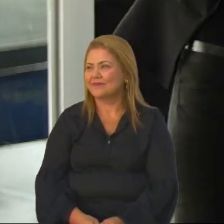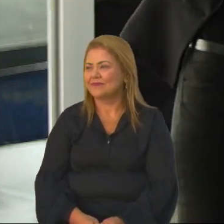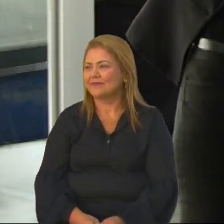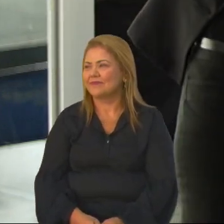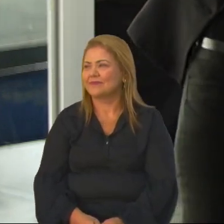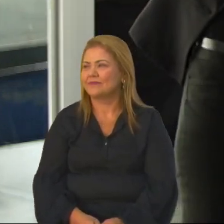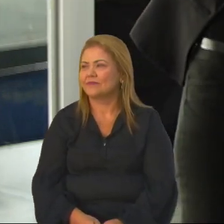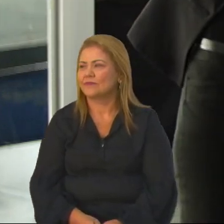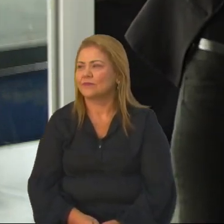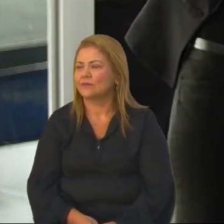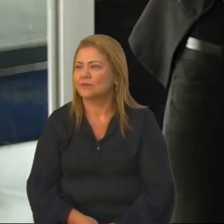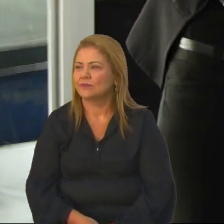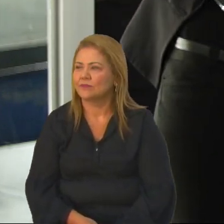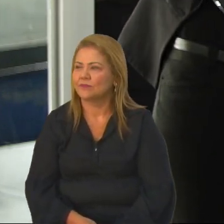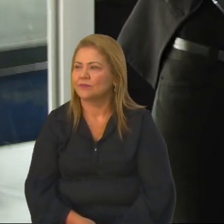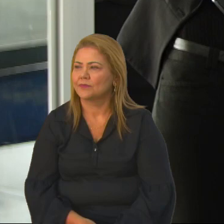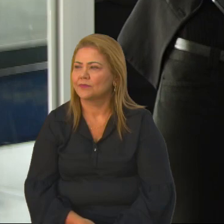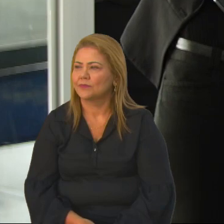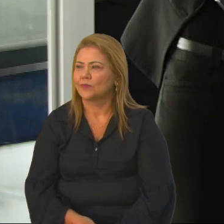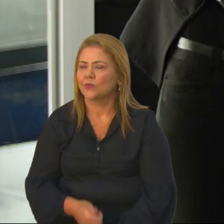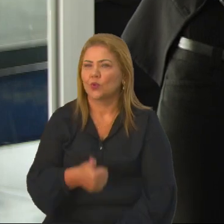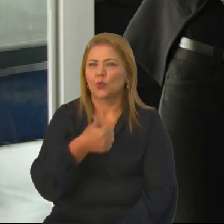166. 166.